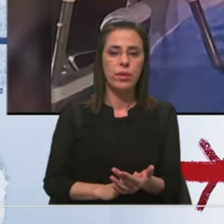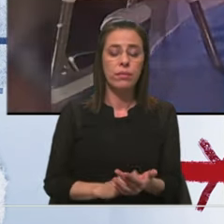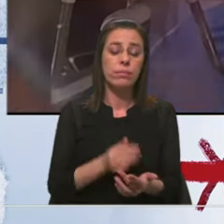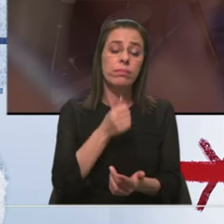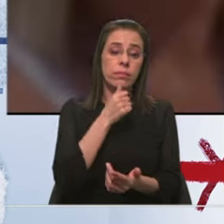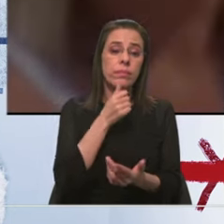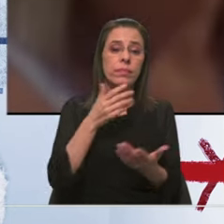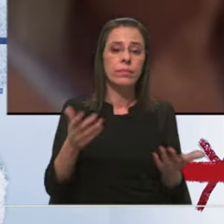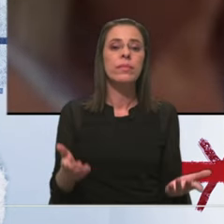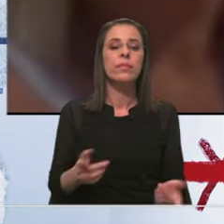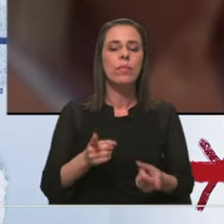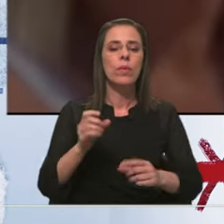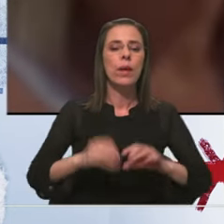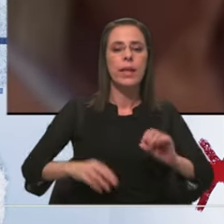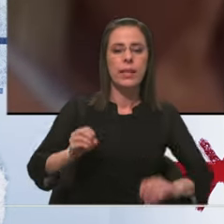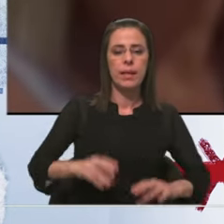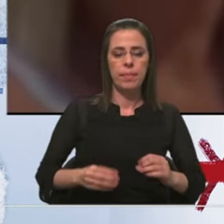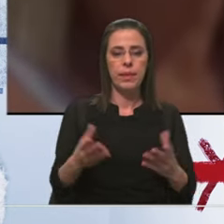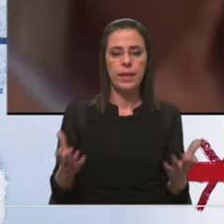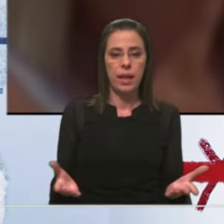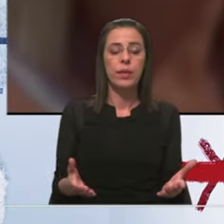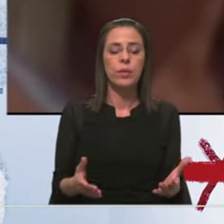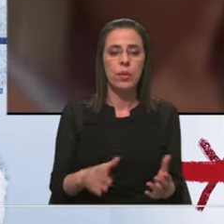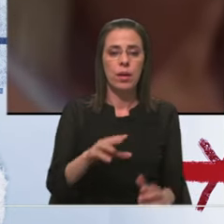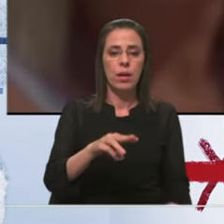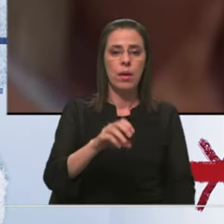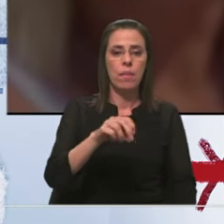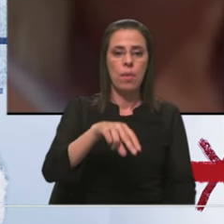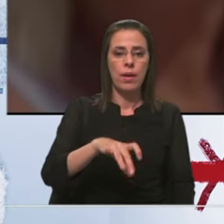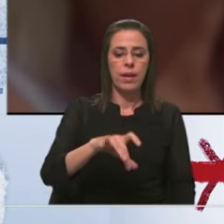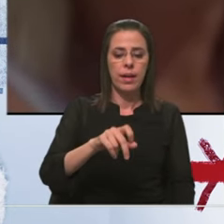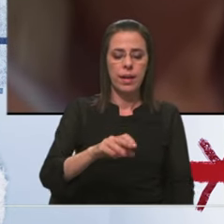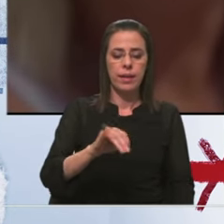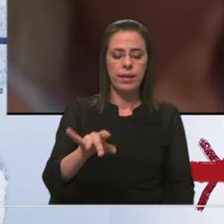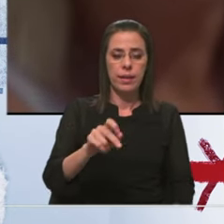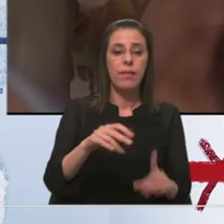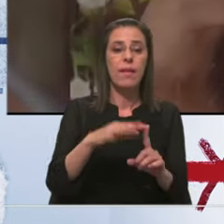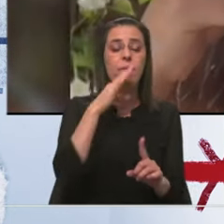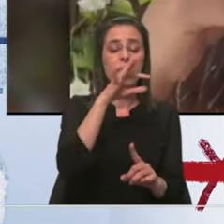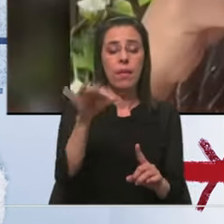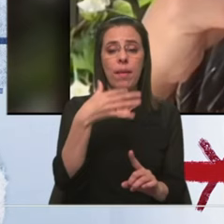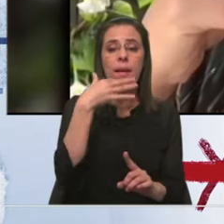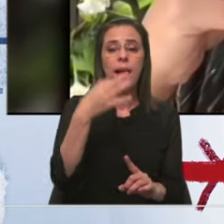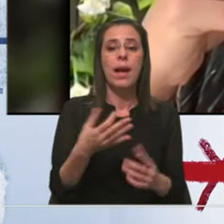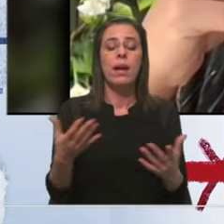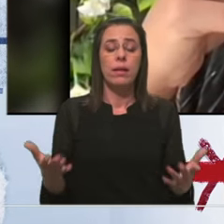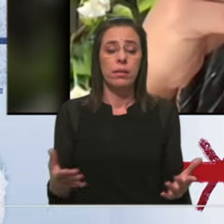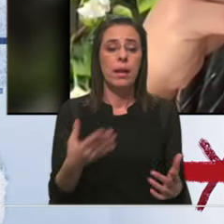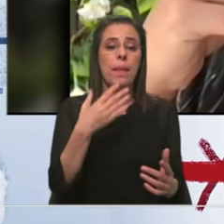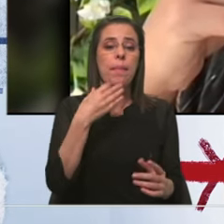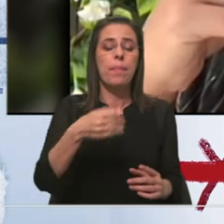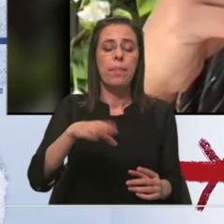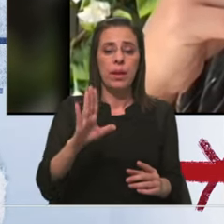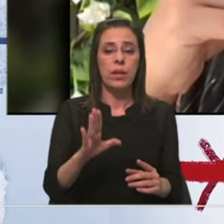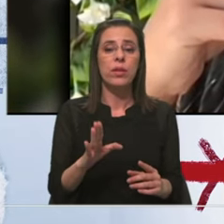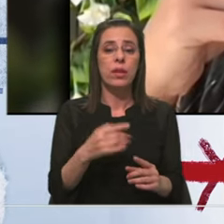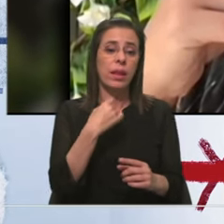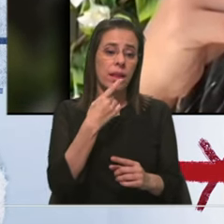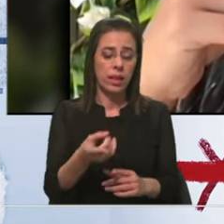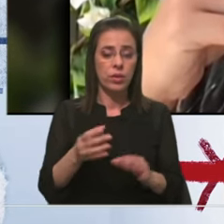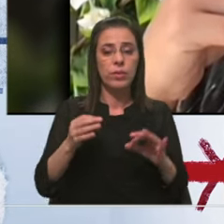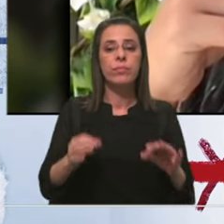determinar o que é que tinha acontecido então a Mónica Silva e a família acredita porque a polícia judiciária